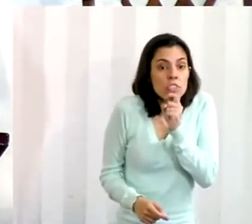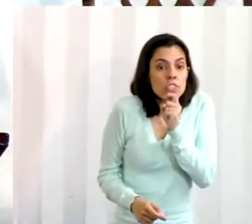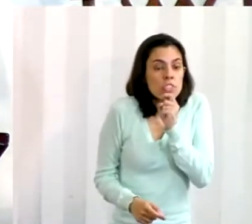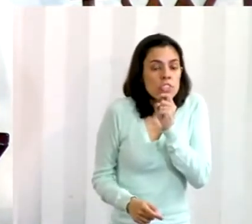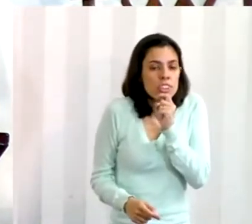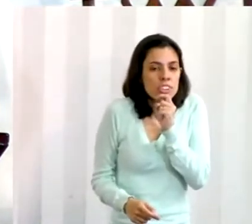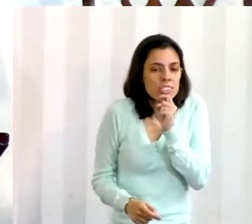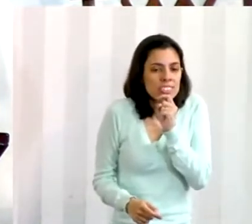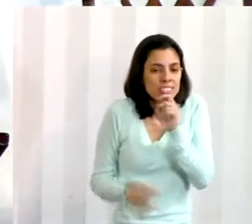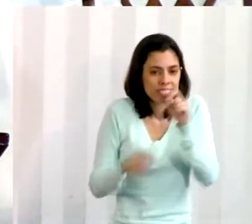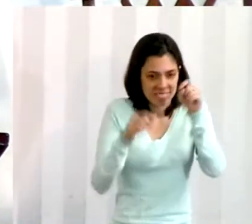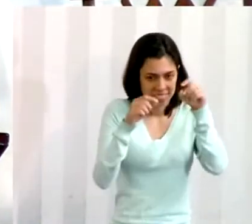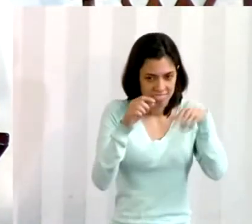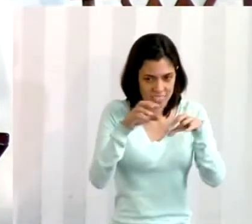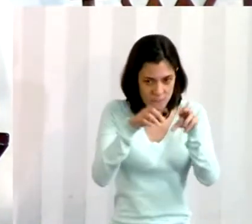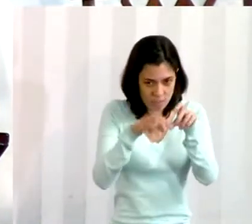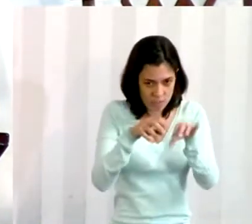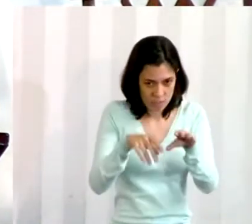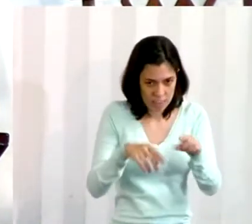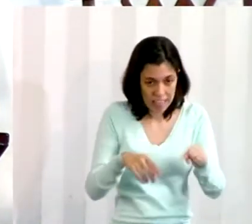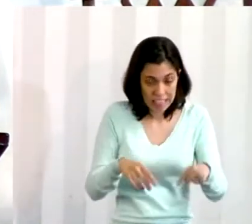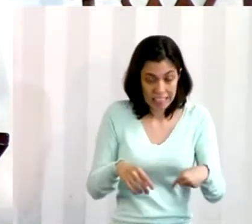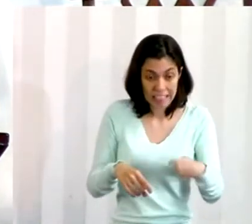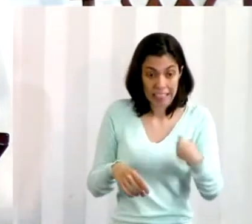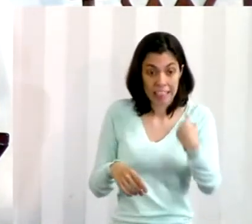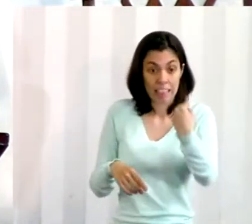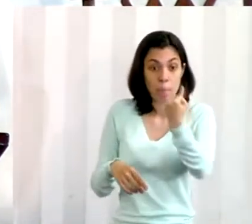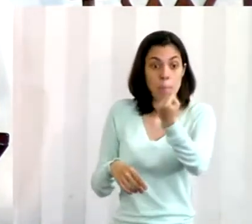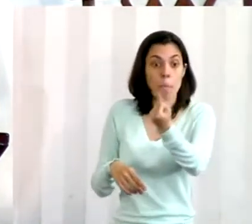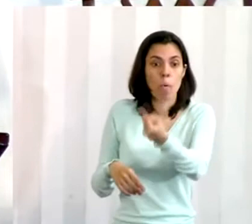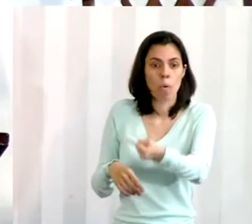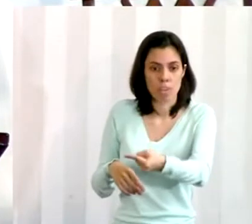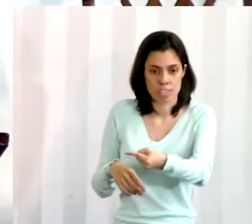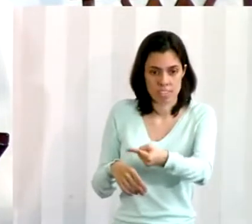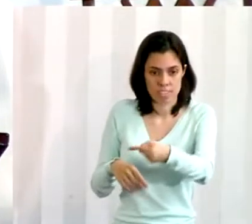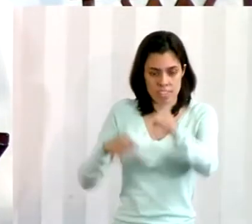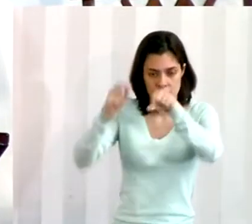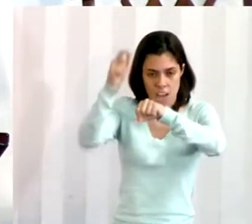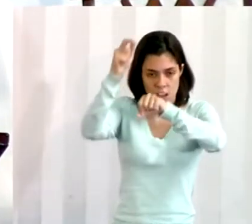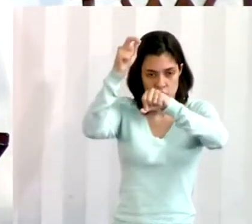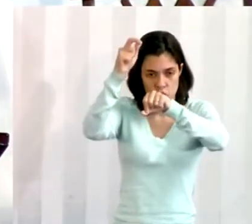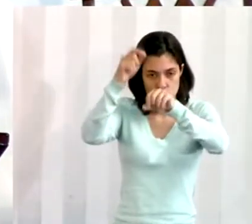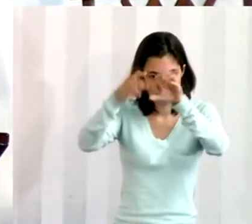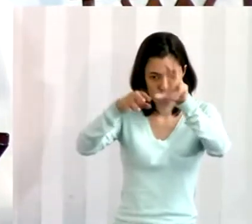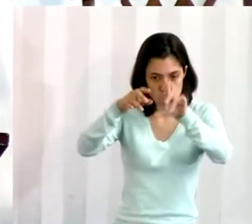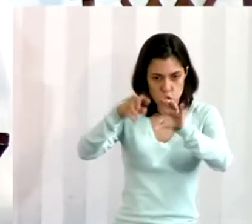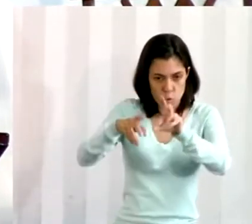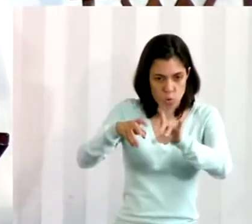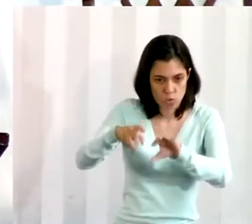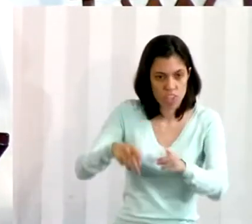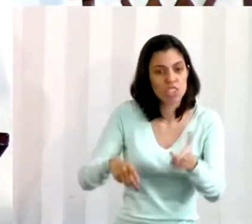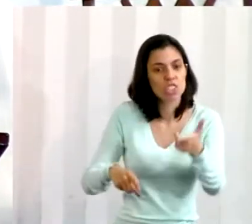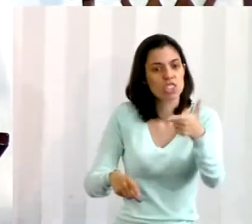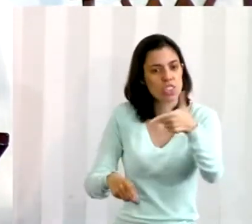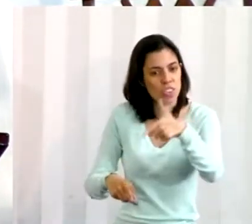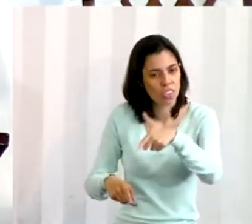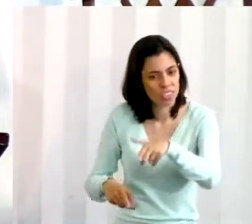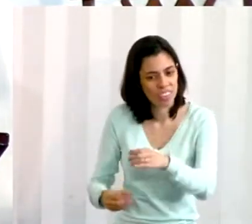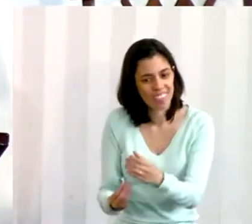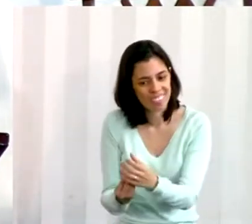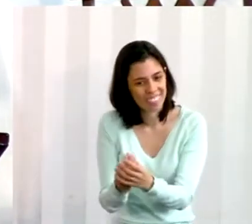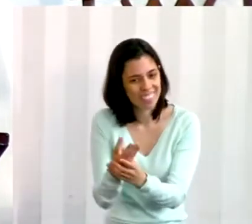paciência é esperado de quem aguarda o Senhor Jesus Cristo voltar. Aguardar a vinda do